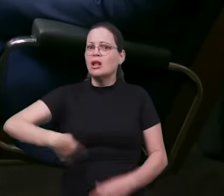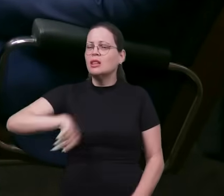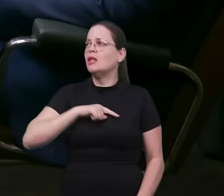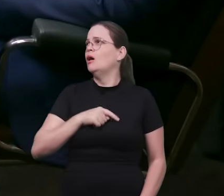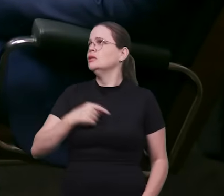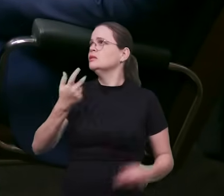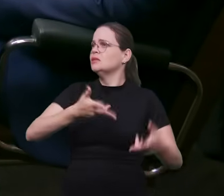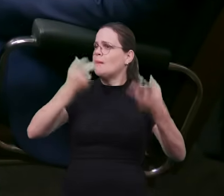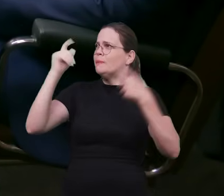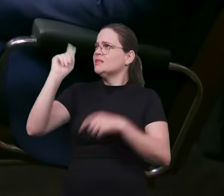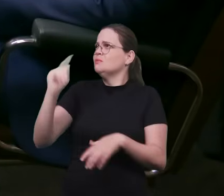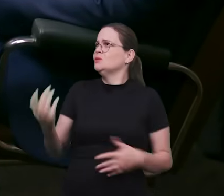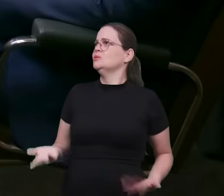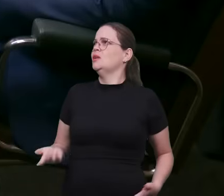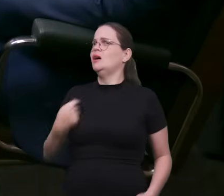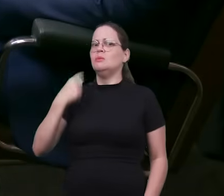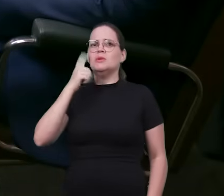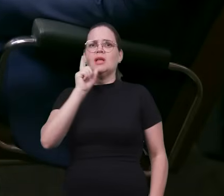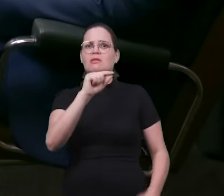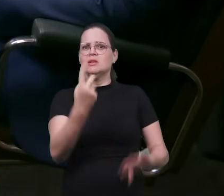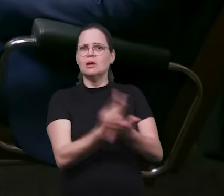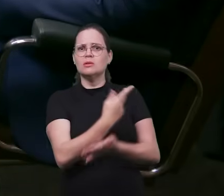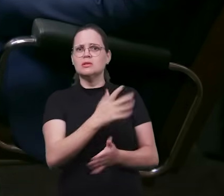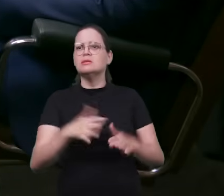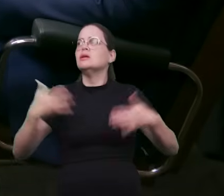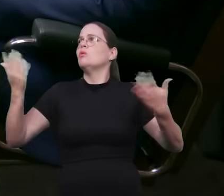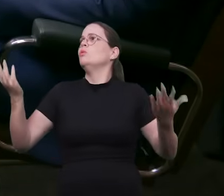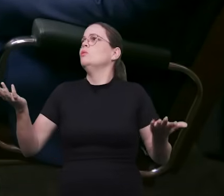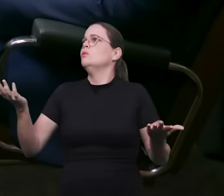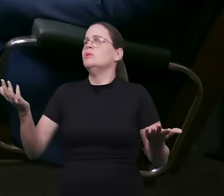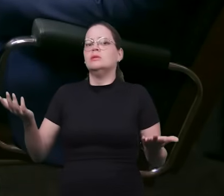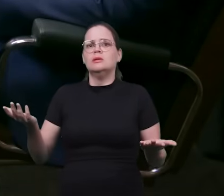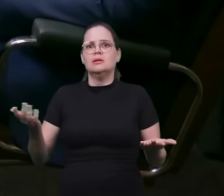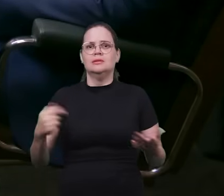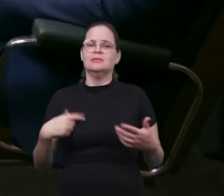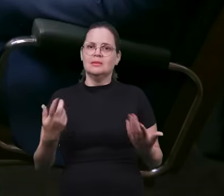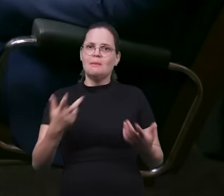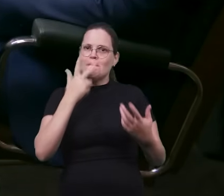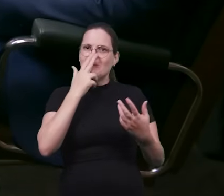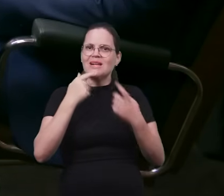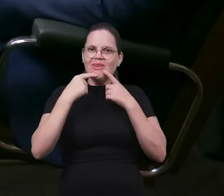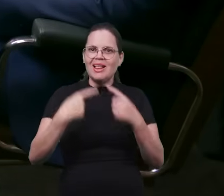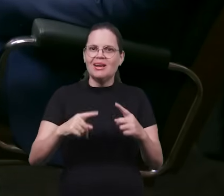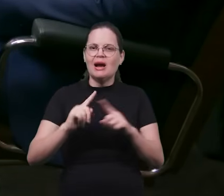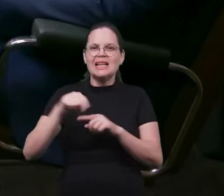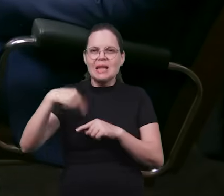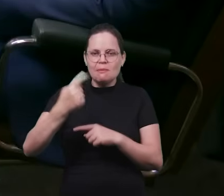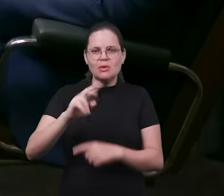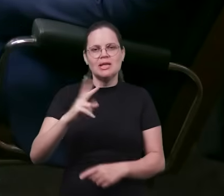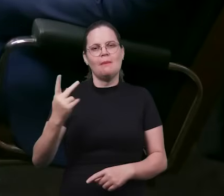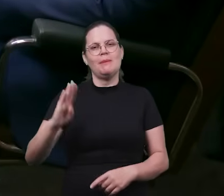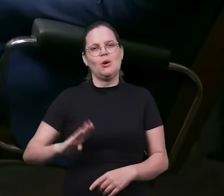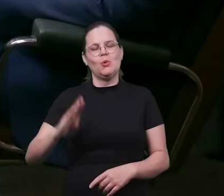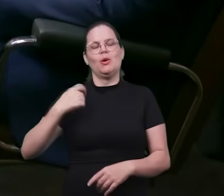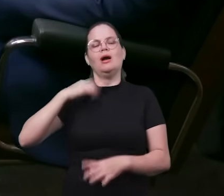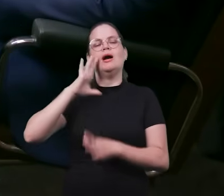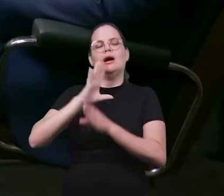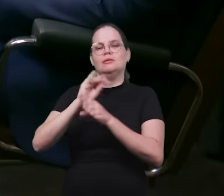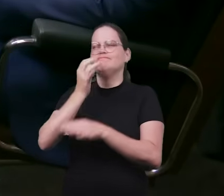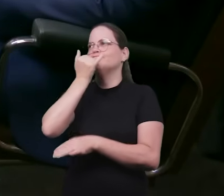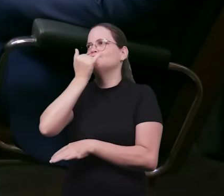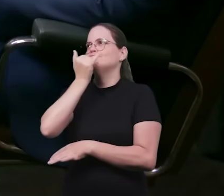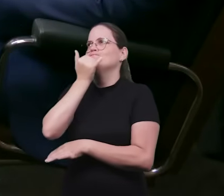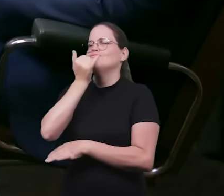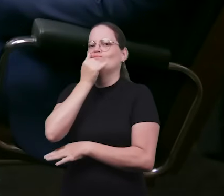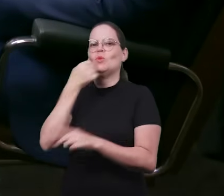está presenciando, você não está vendo o que está acontecendo e tudo mais. E mais tarde ele vai entender e vai se retratar com o Senhor,